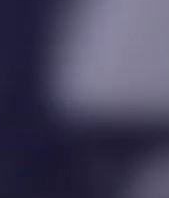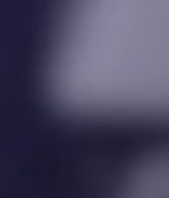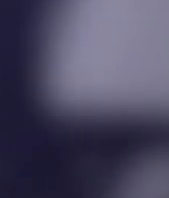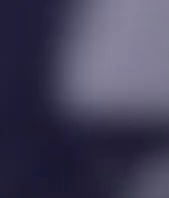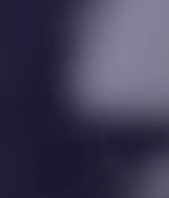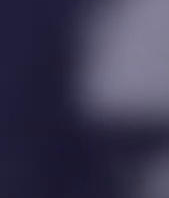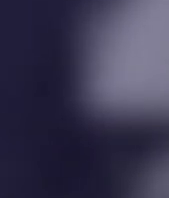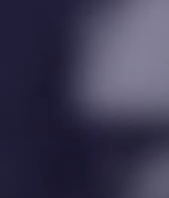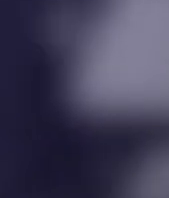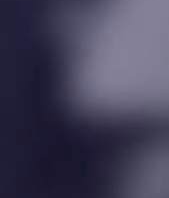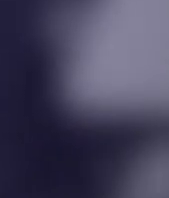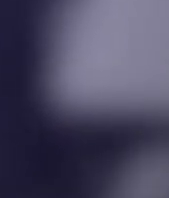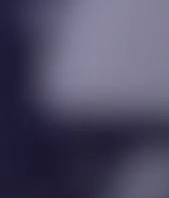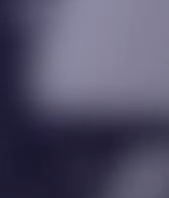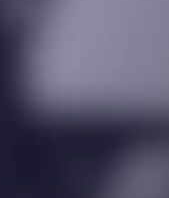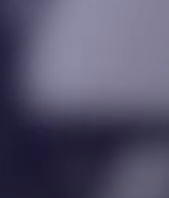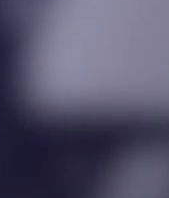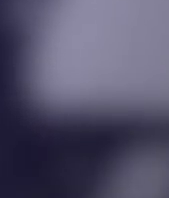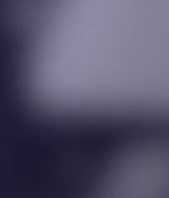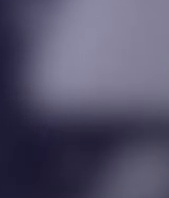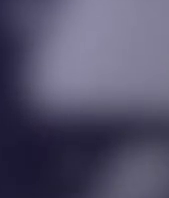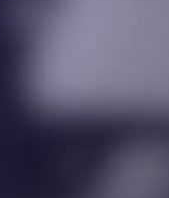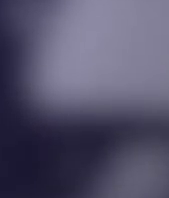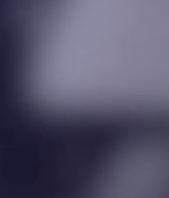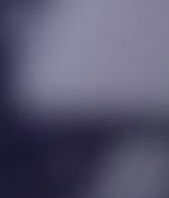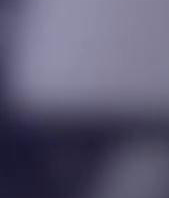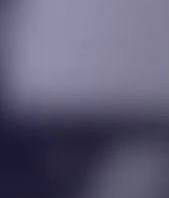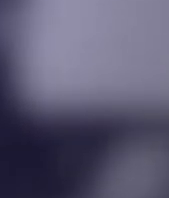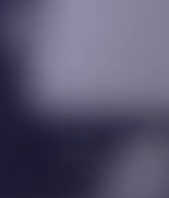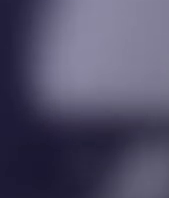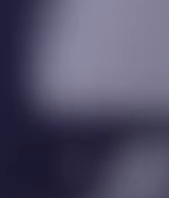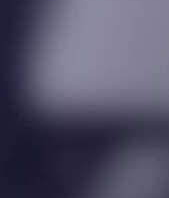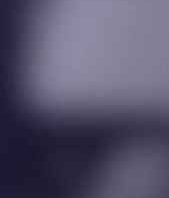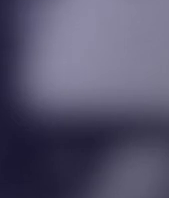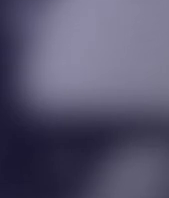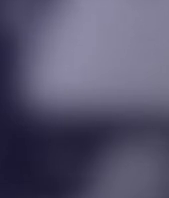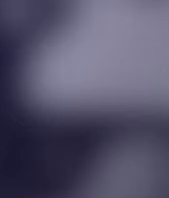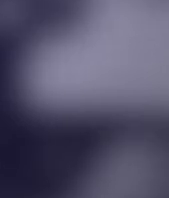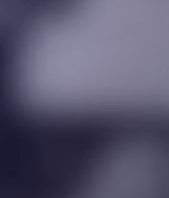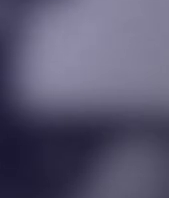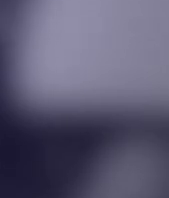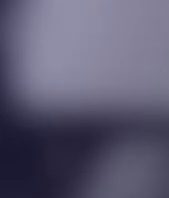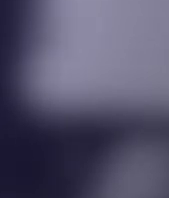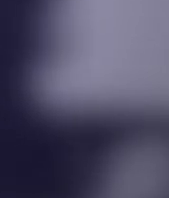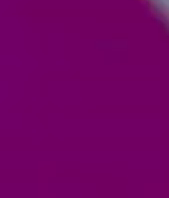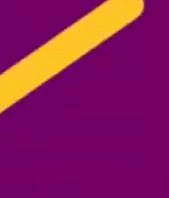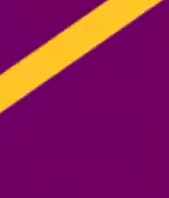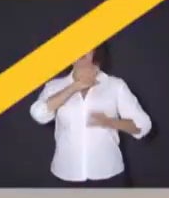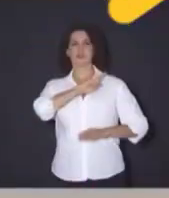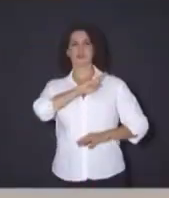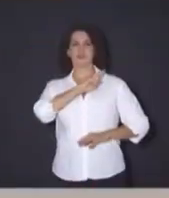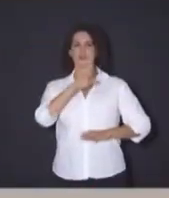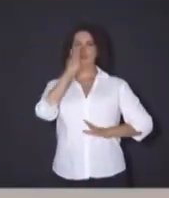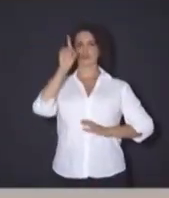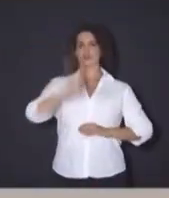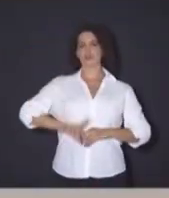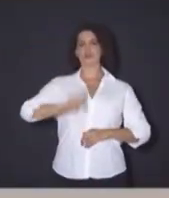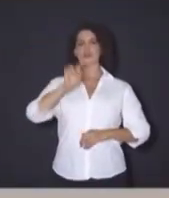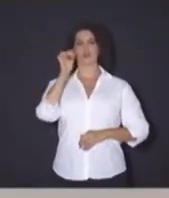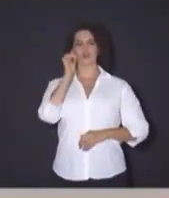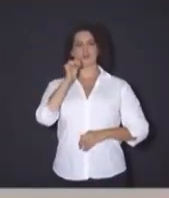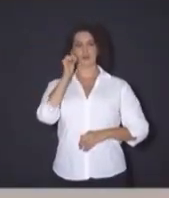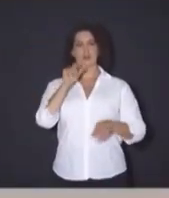comunitária e religiosa, militante da liberdade religiosa, do direito das mulheres e da